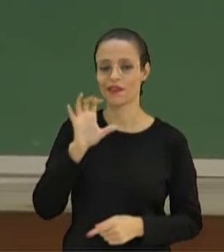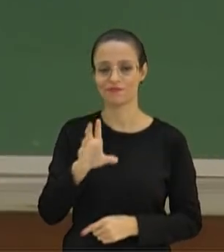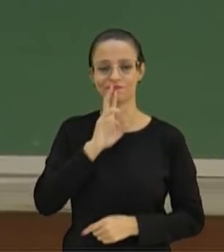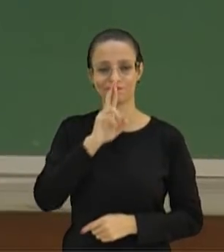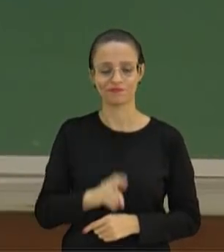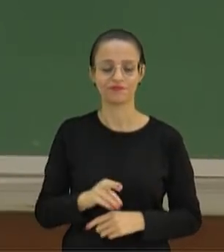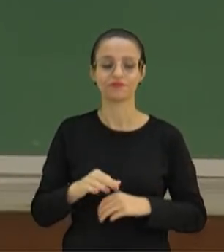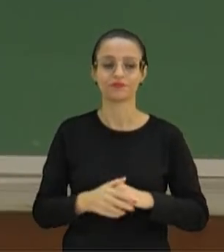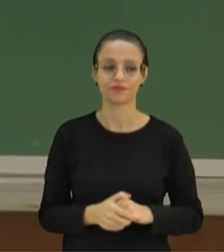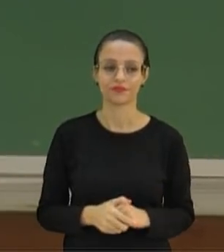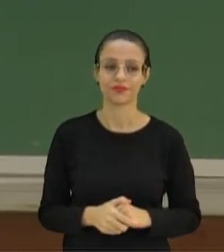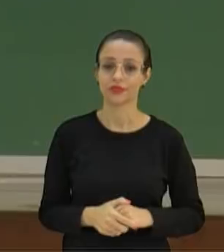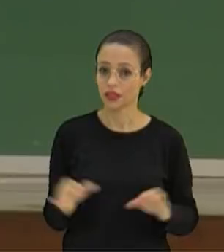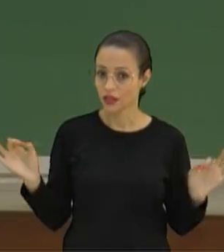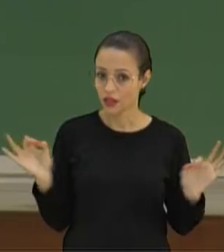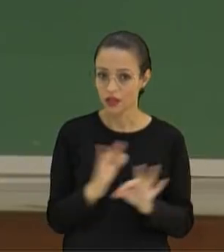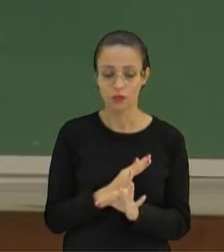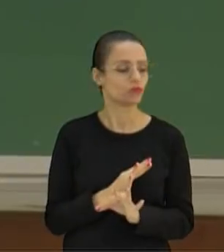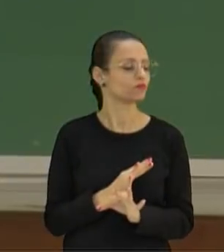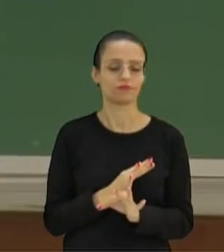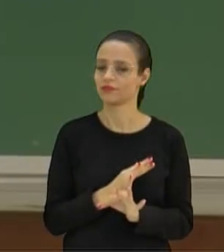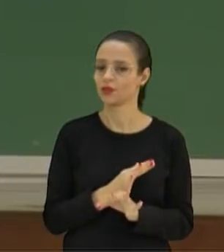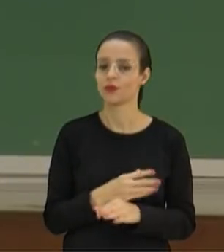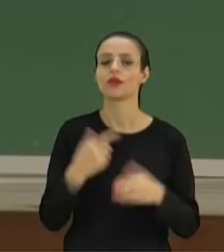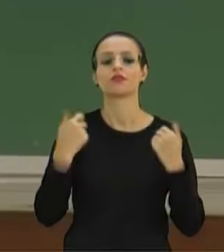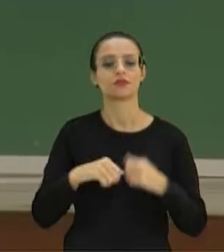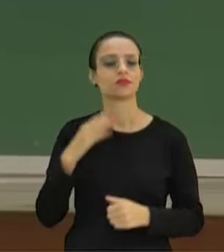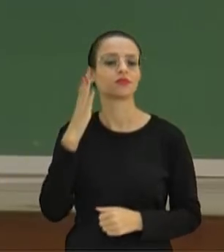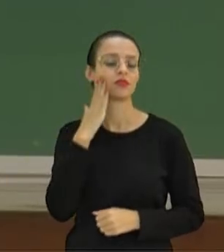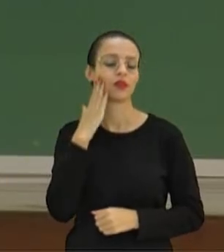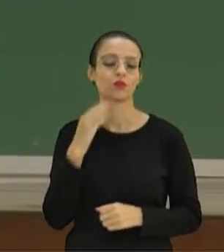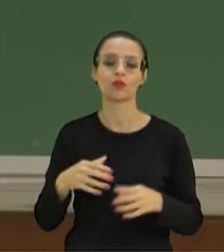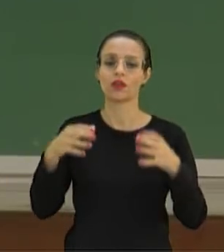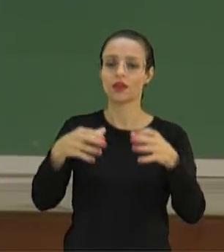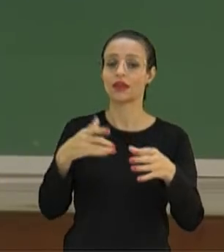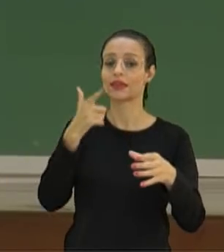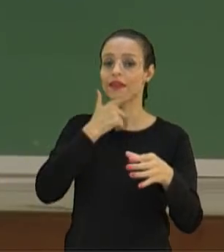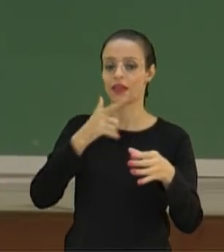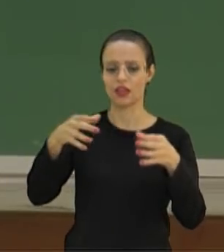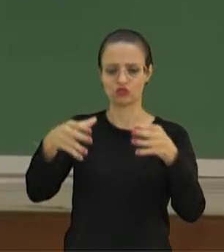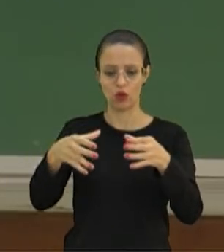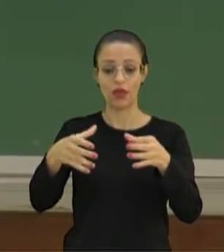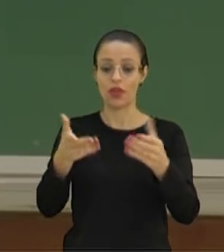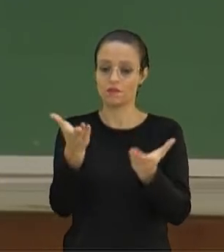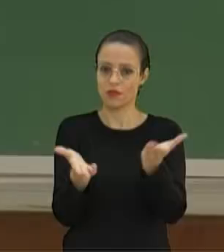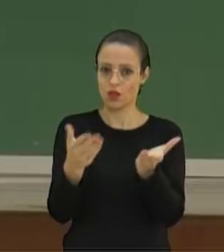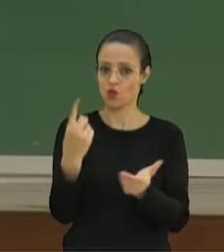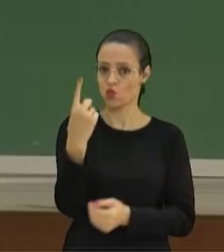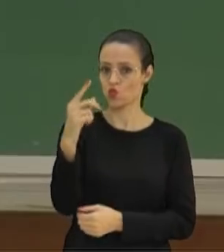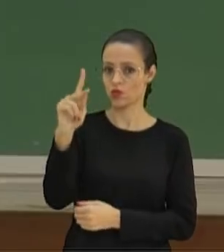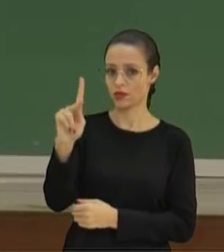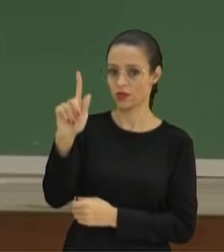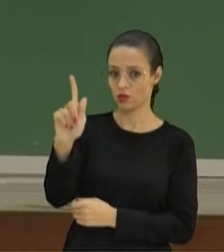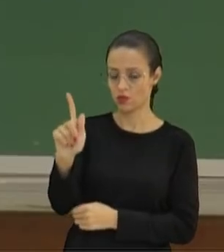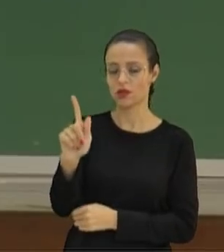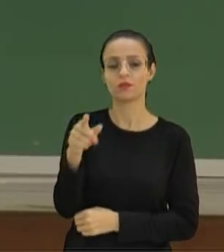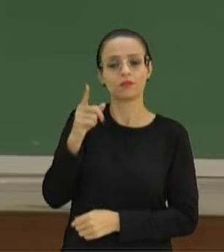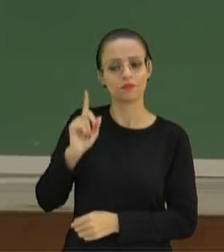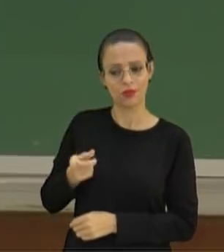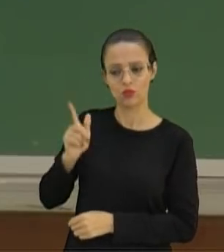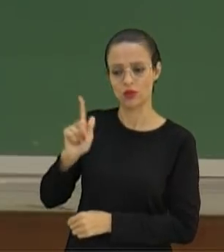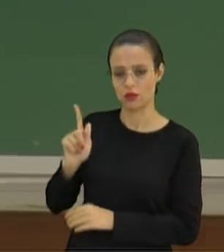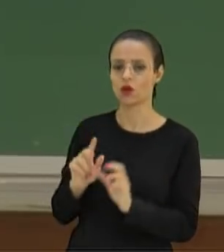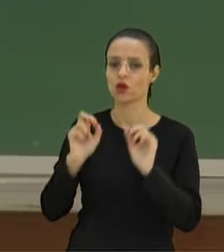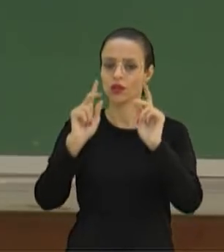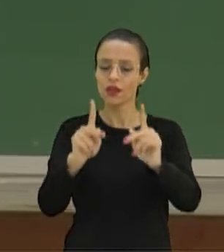resposta. Mas acabou? Não. Eu sei que o meu queijo inteiro de 1 quilo está pesando 1000